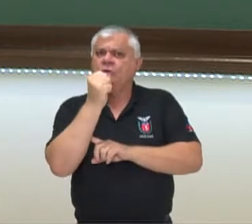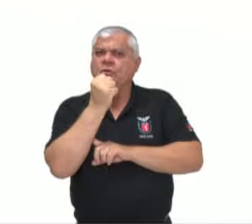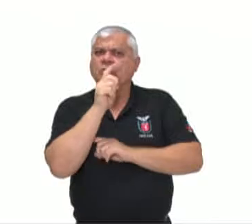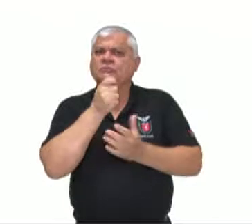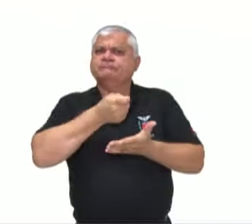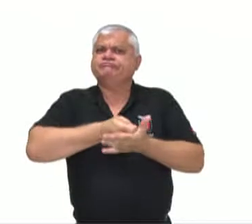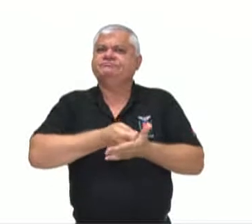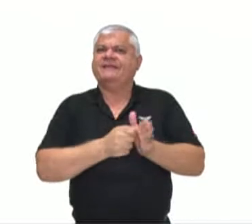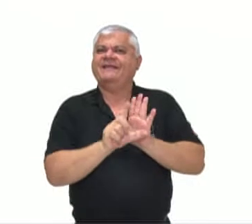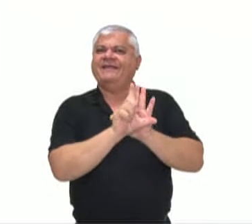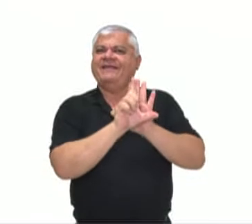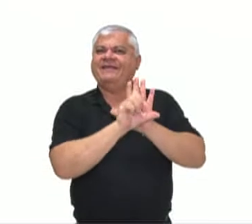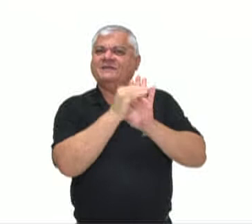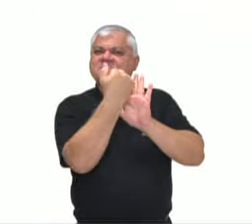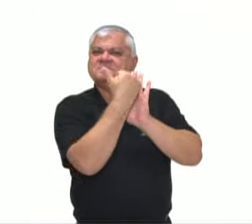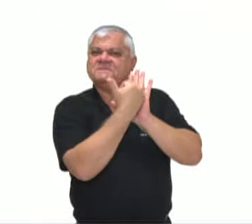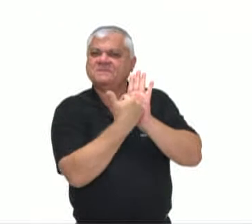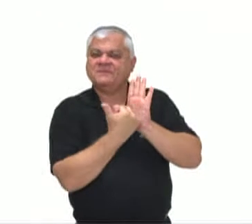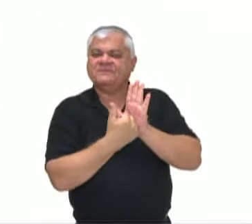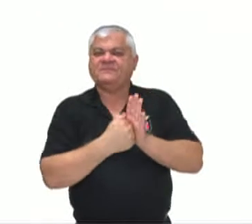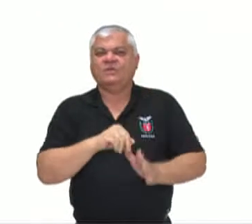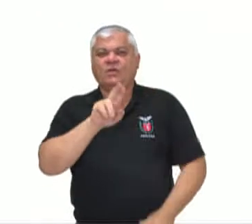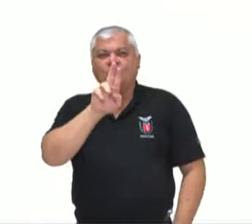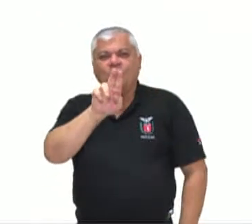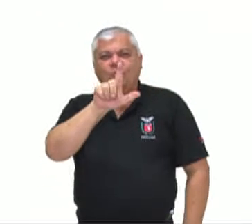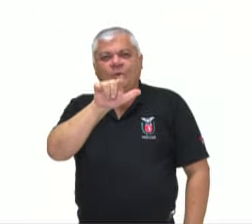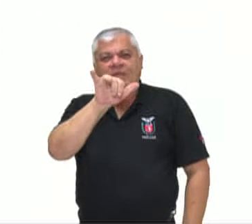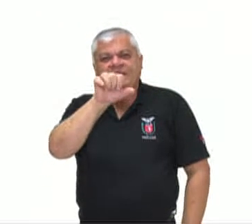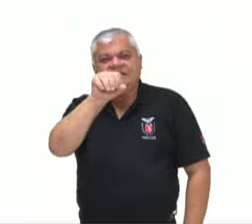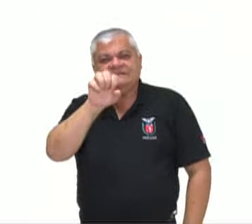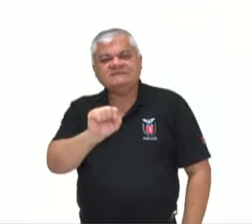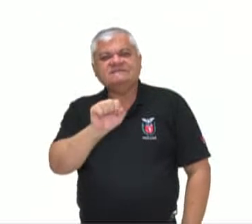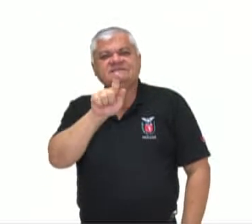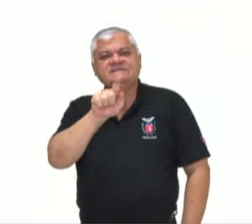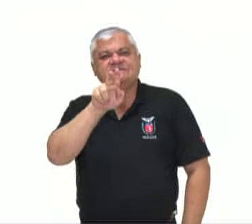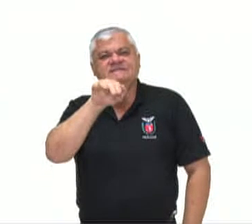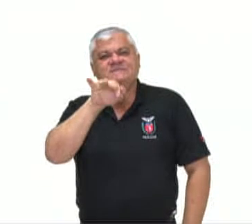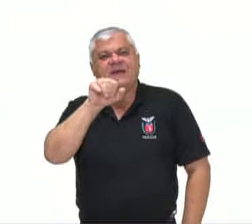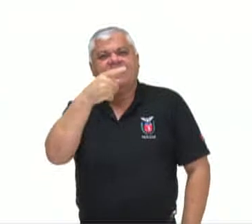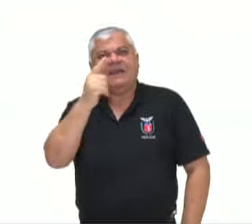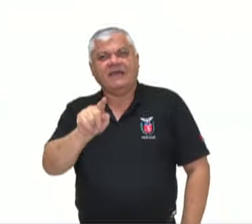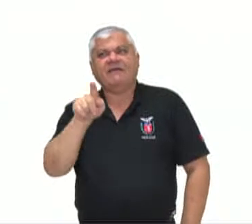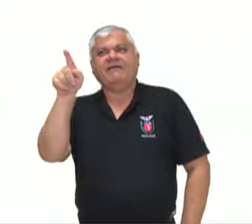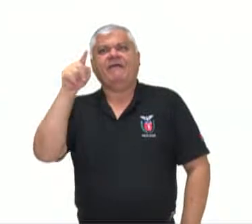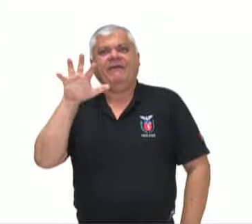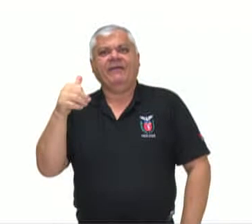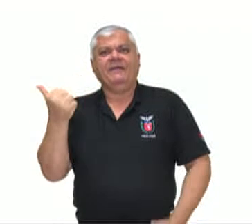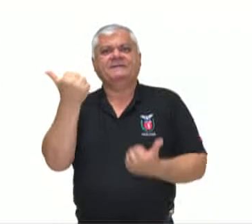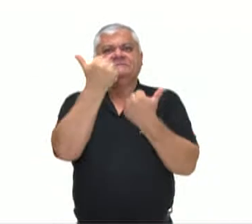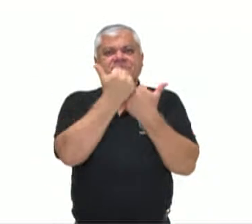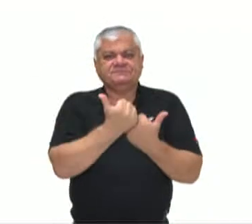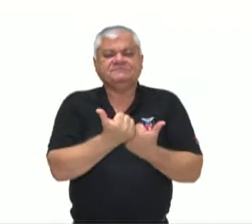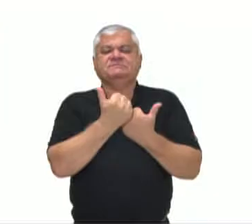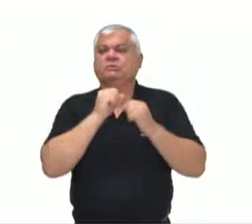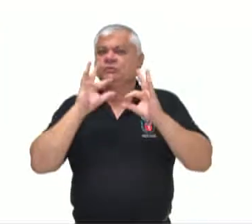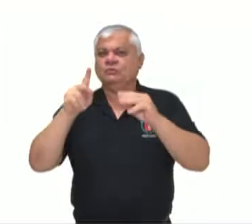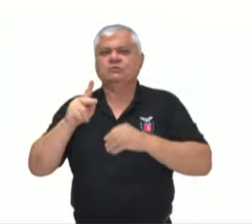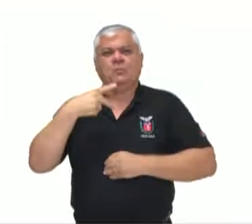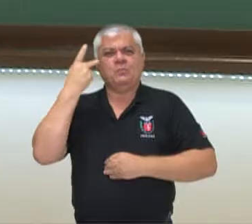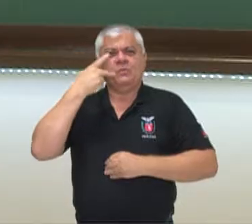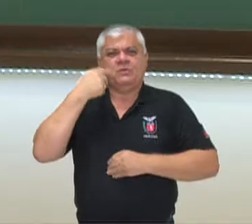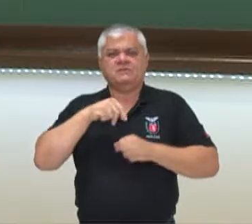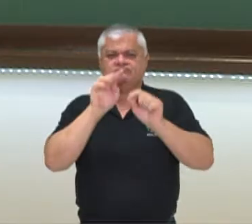da Constituição, Ulisses Guimarães ali ao centro, os políticos, representantes da sociedade civil do nosso